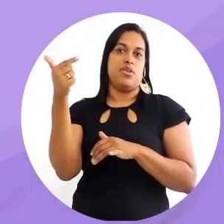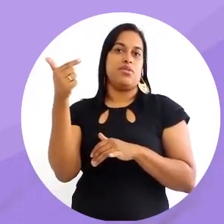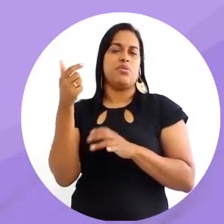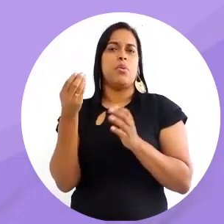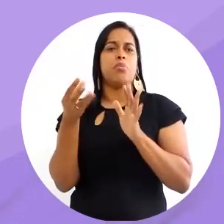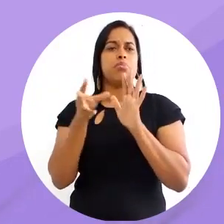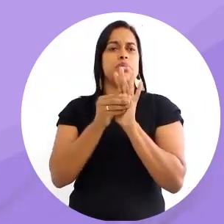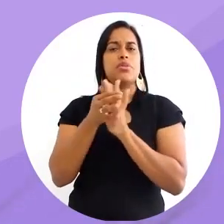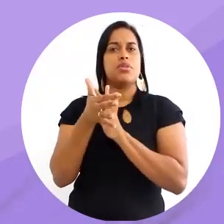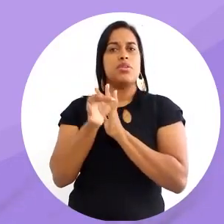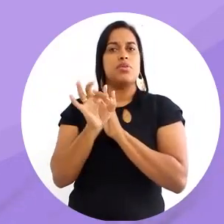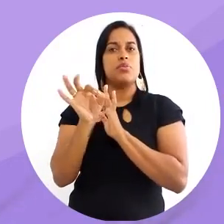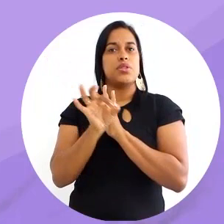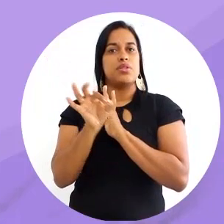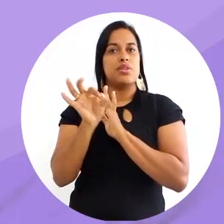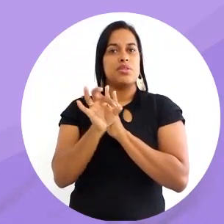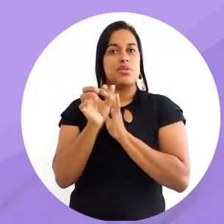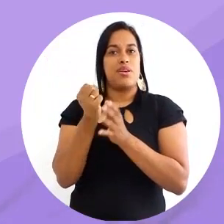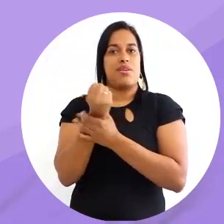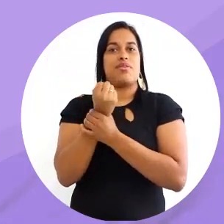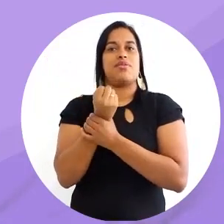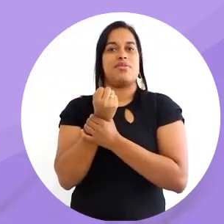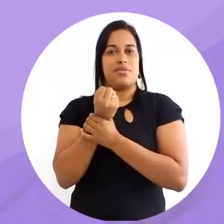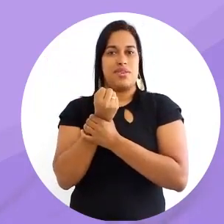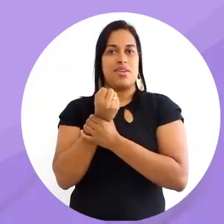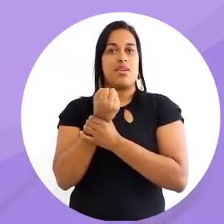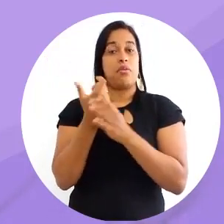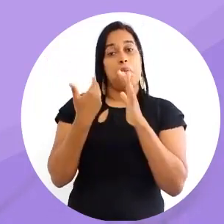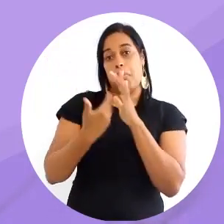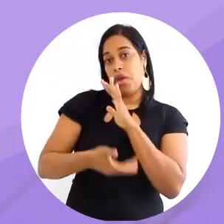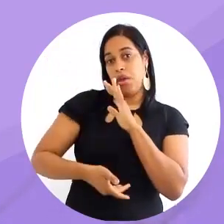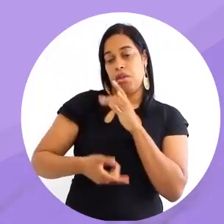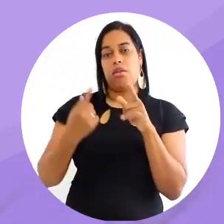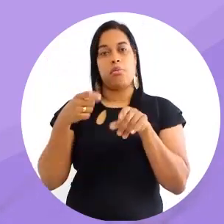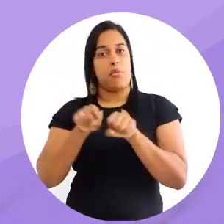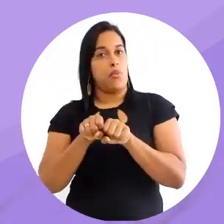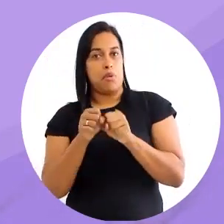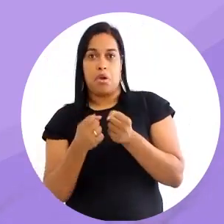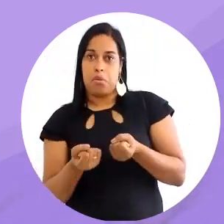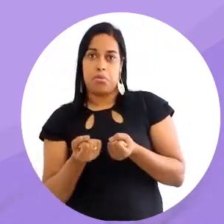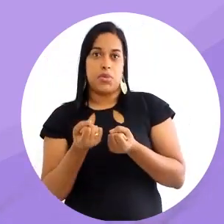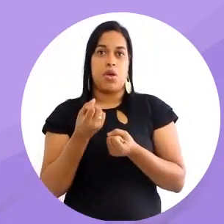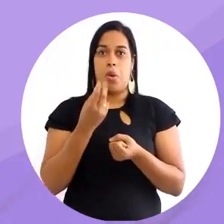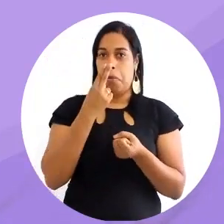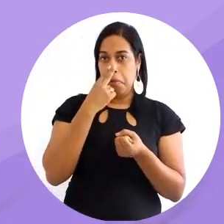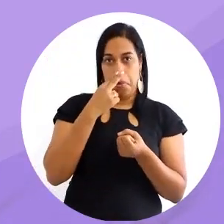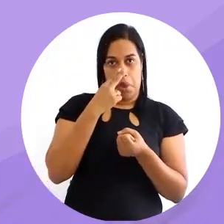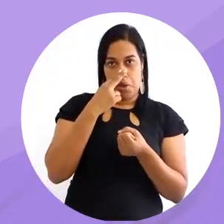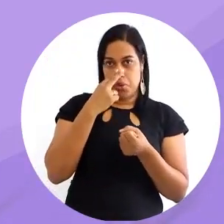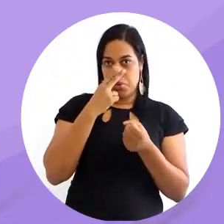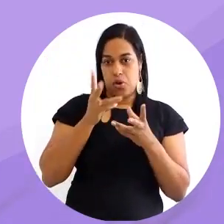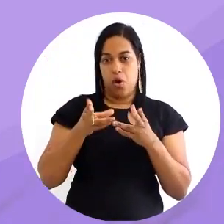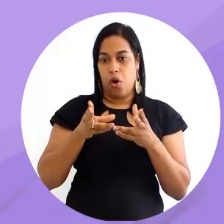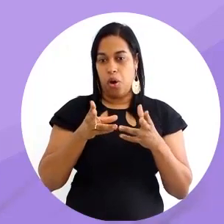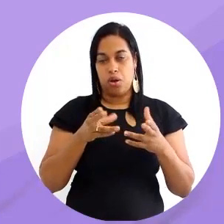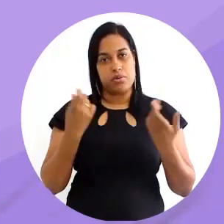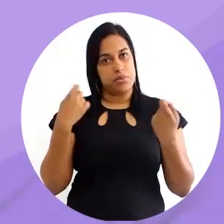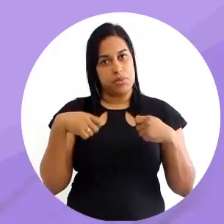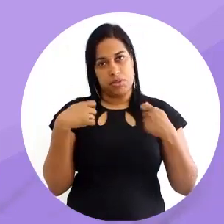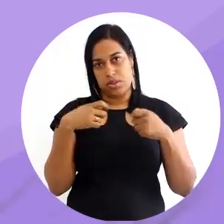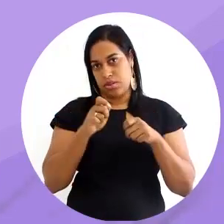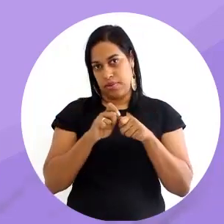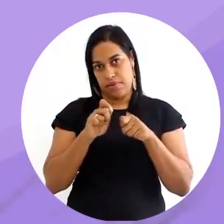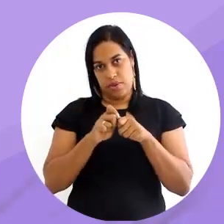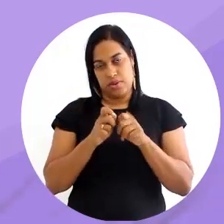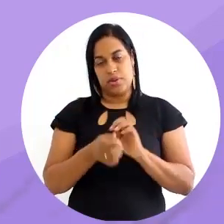esse 10% de valor? Para dar uma garantia na cobertura de perdas por quebra ou mesmo cortes quando é necessário